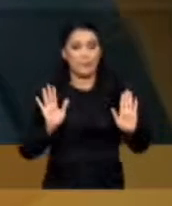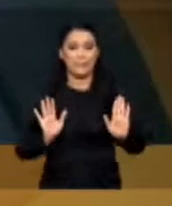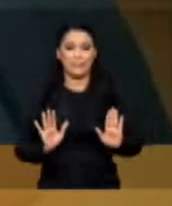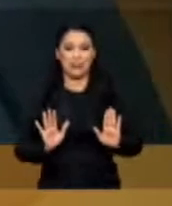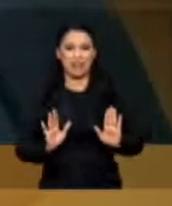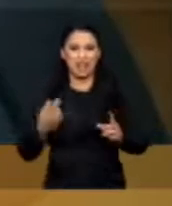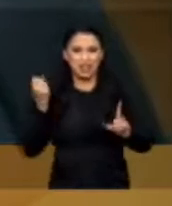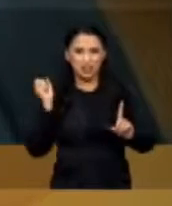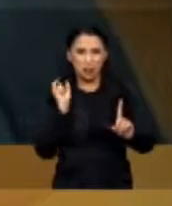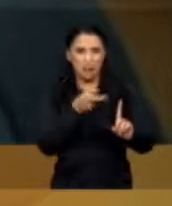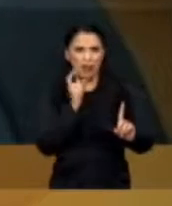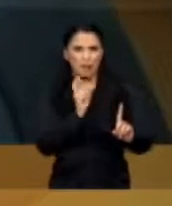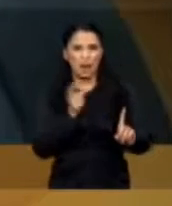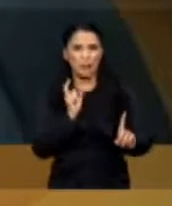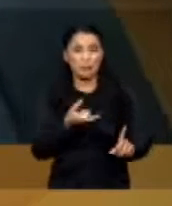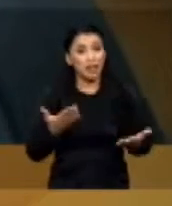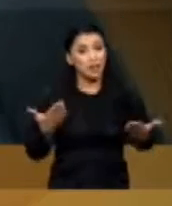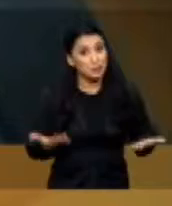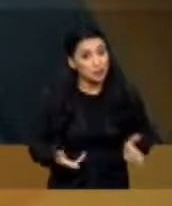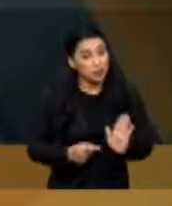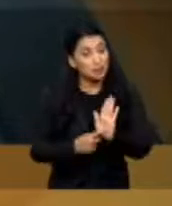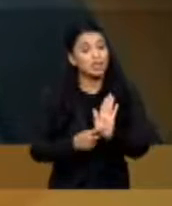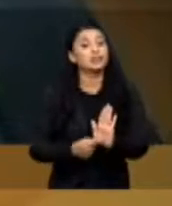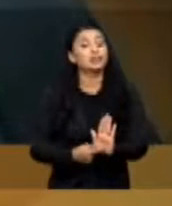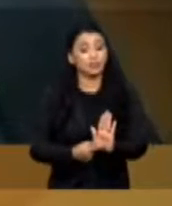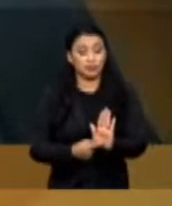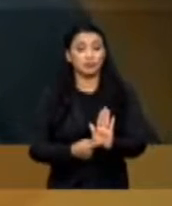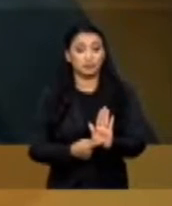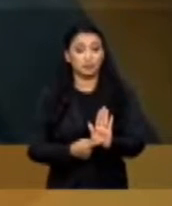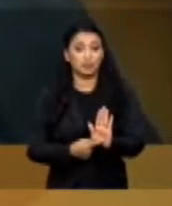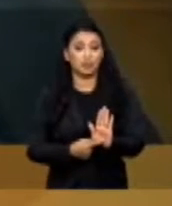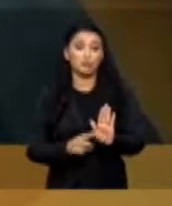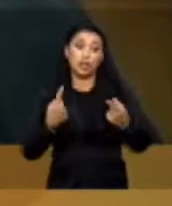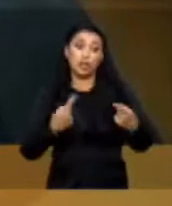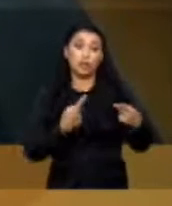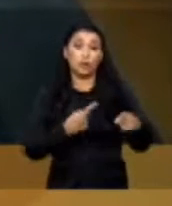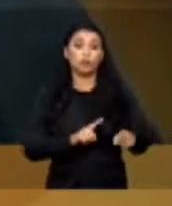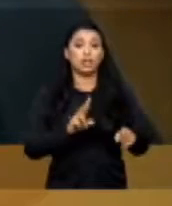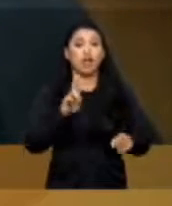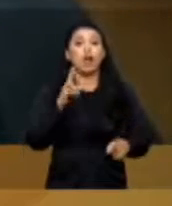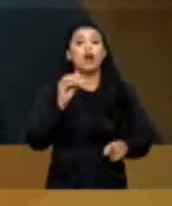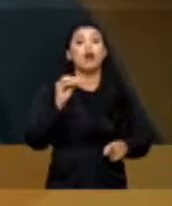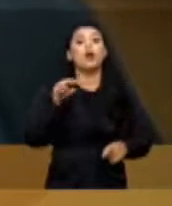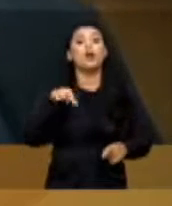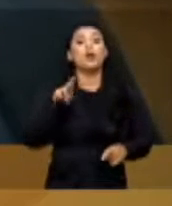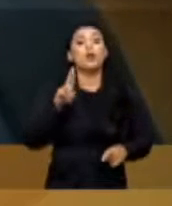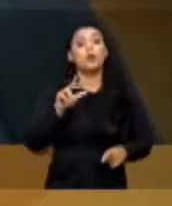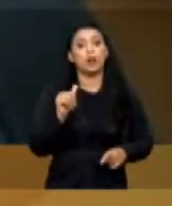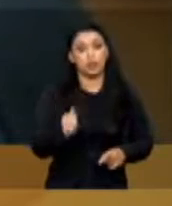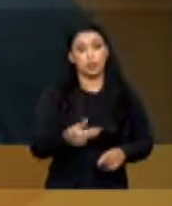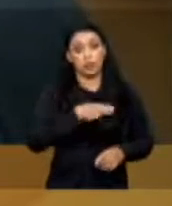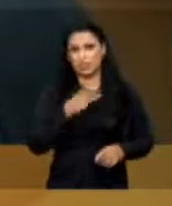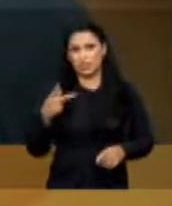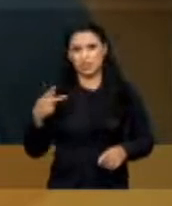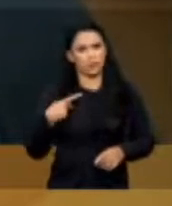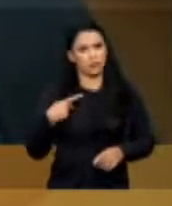as ofensas colocadas, indicam não apenas o atingimento da honra, algo para o qual não houve representação e para o que o Ministério